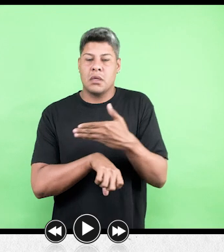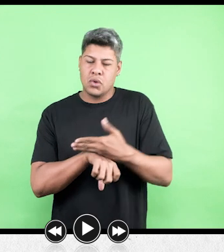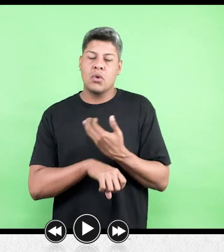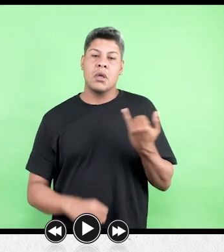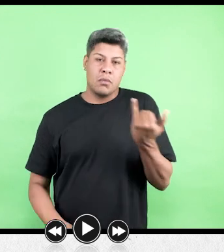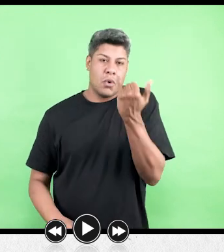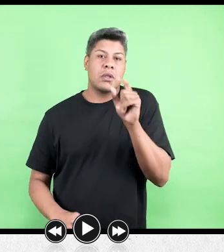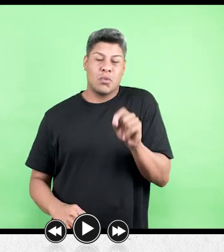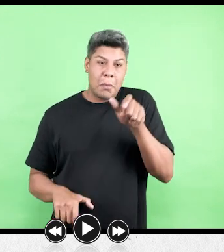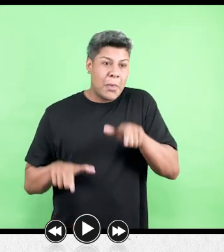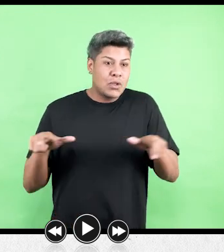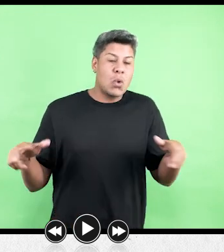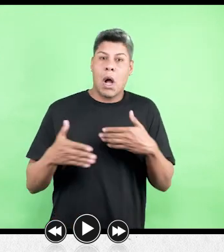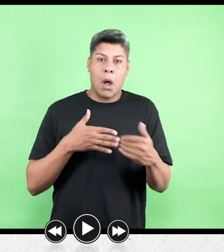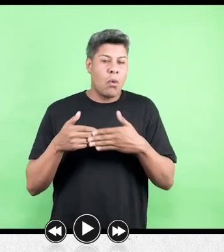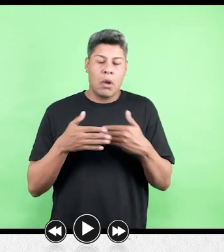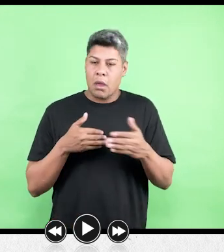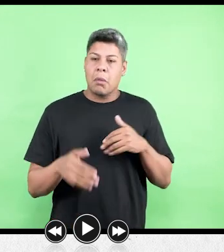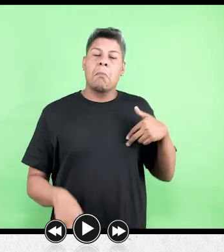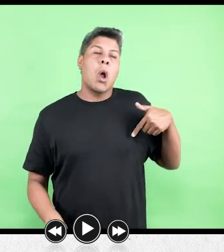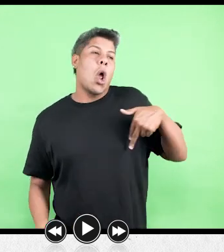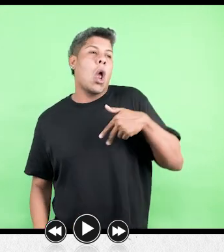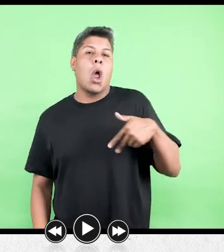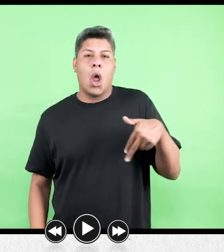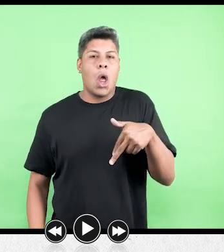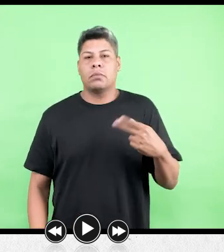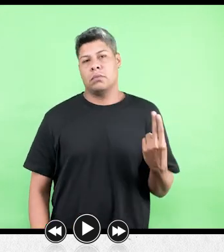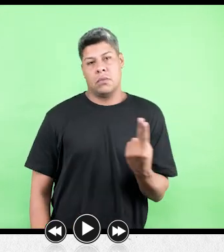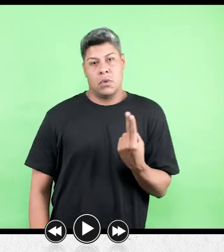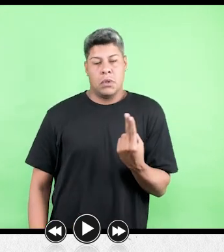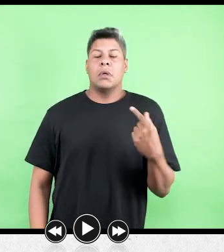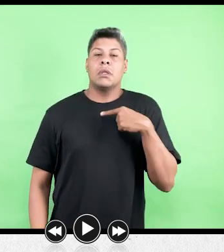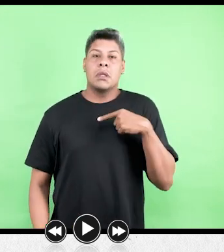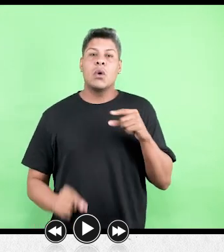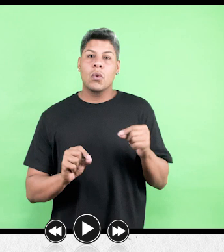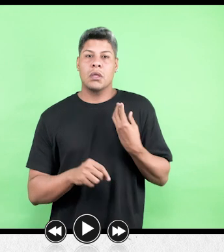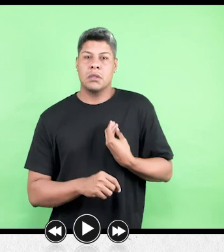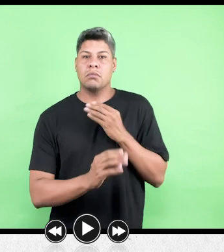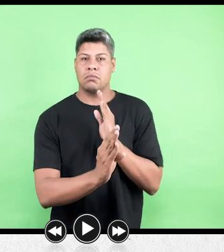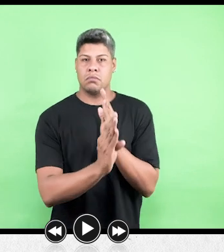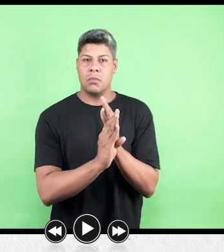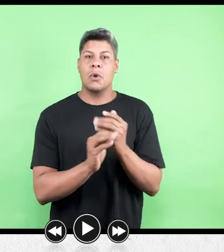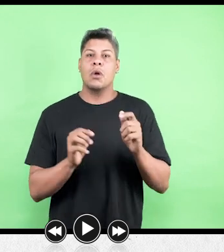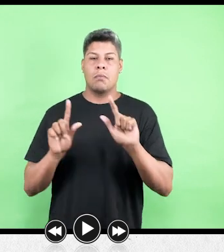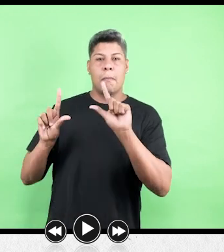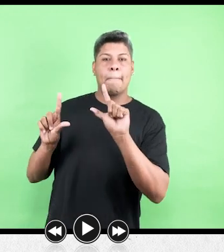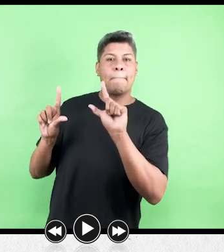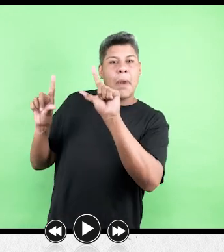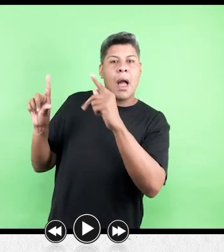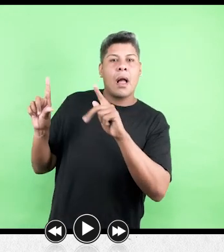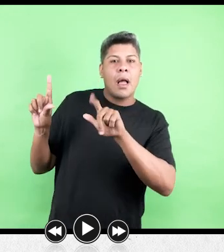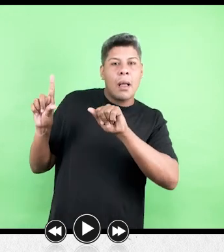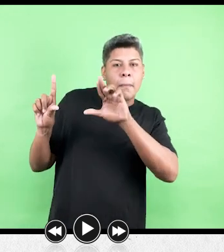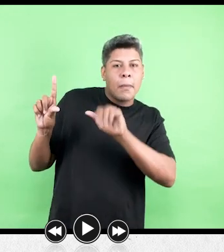não tenha, né, pessoas ali na área de captação circulando. A existência de identificação, de sinalização, de